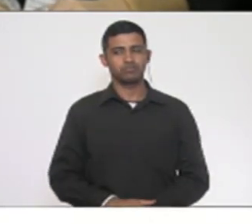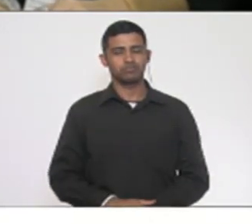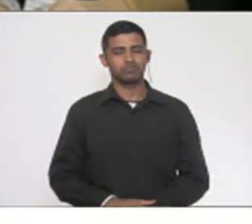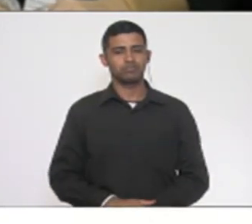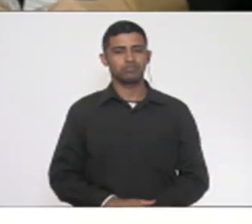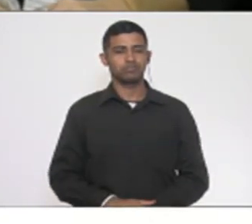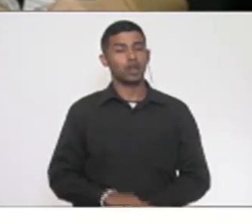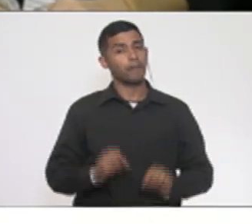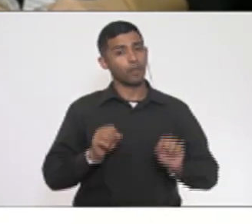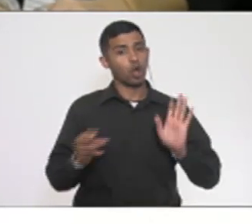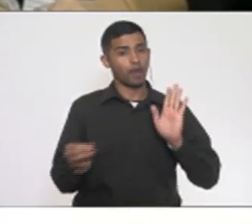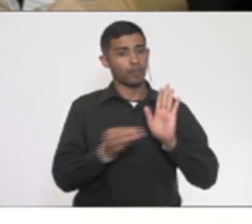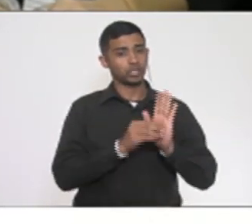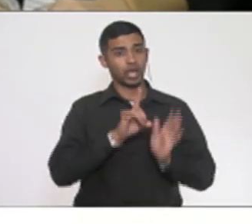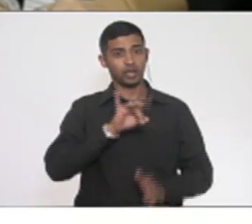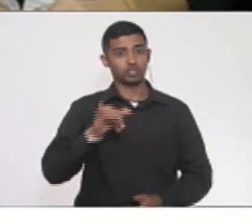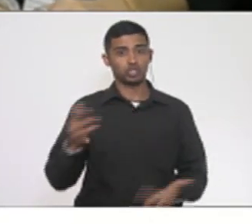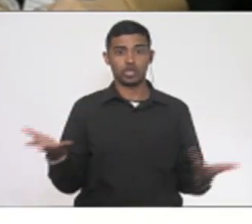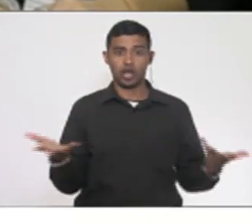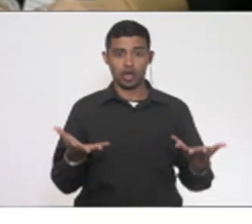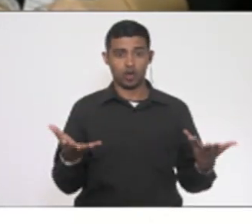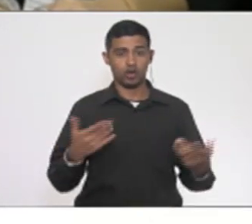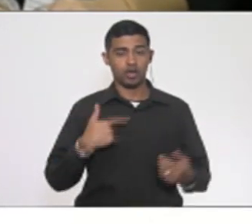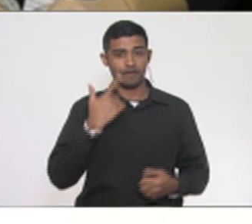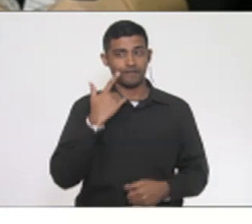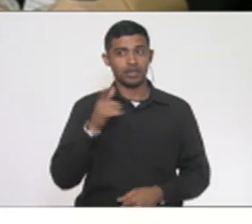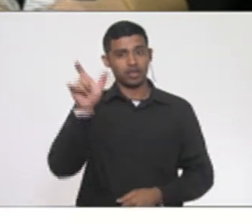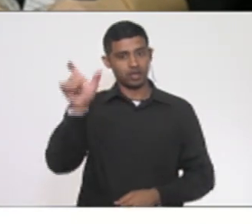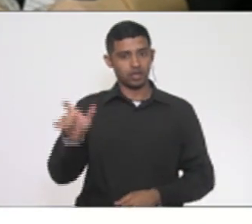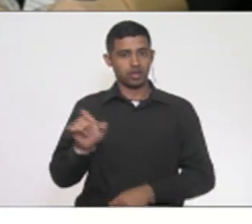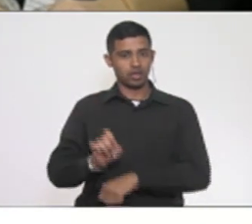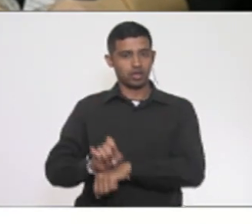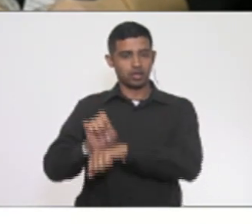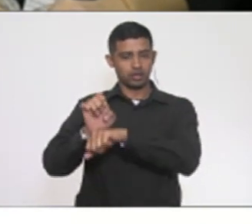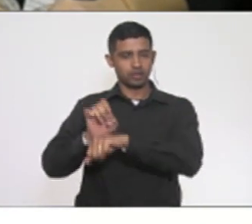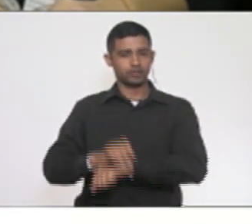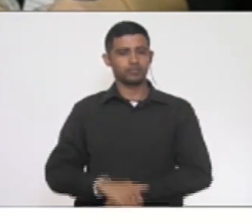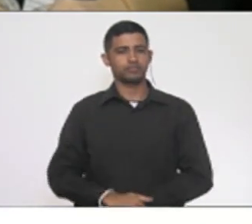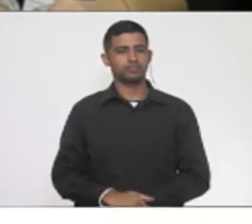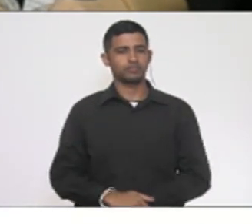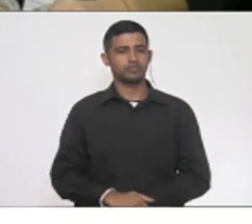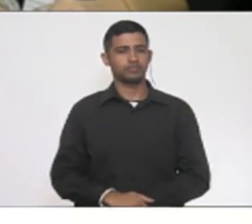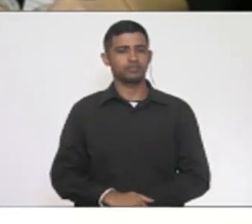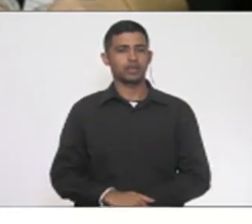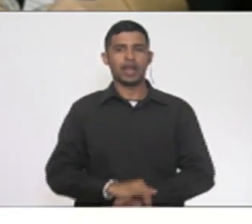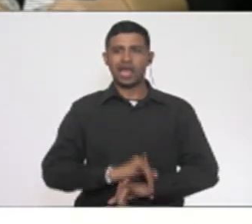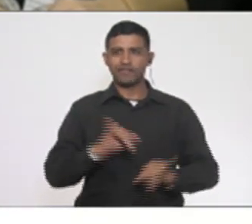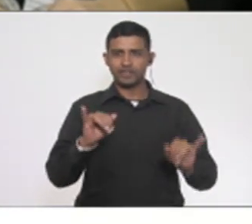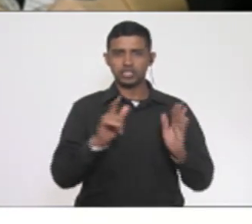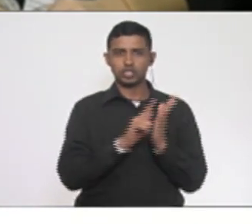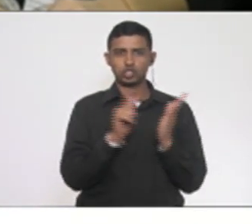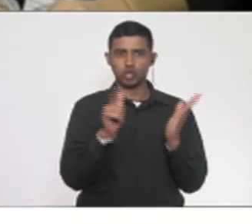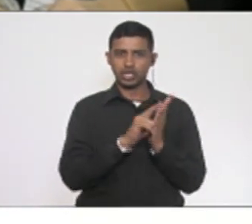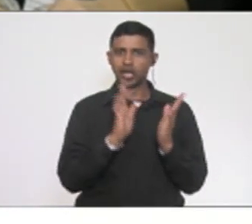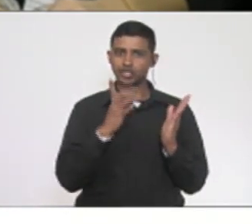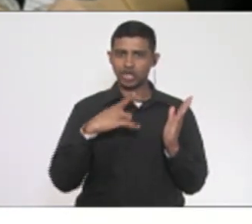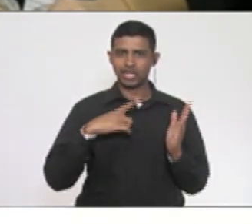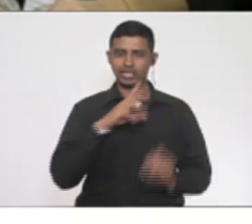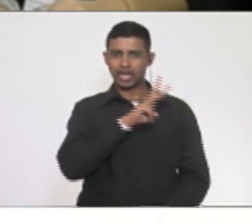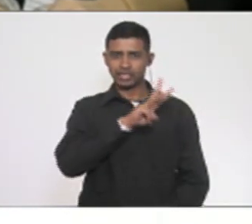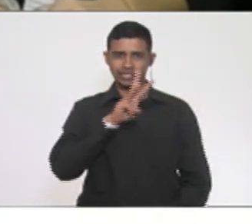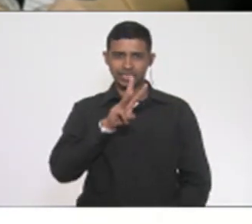deve ter sido publicado no dia de hoje pela empresa, aviso em jornais de grande circulação, já está no site da ANP